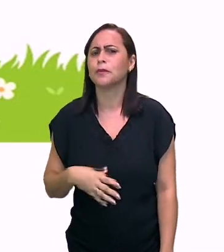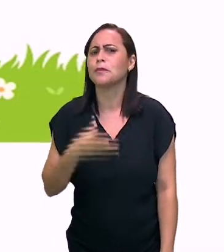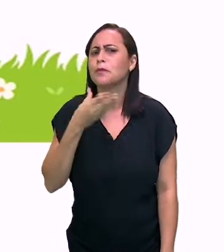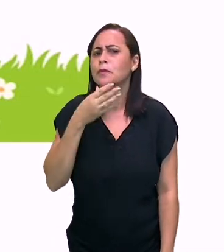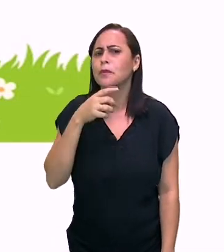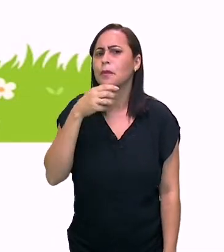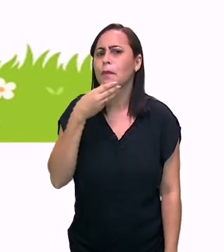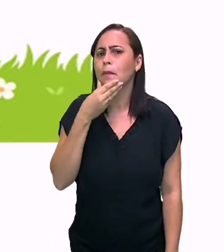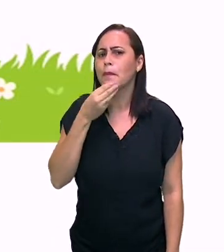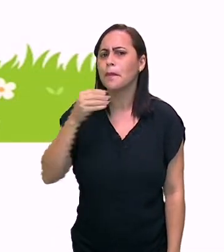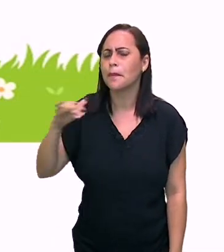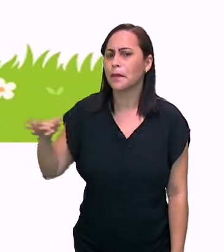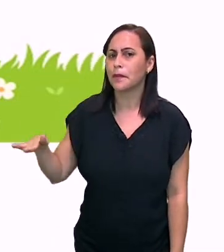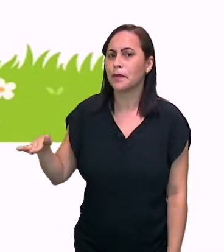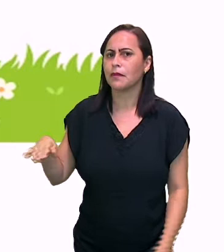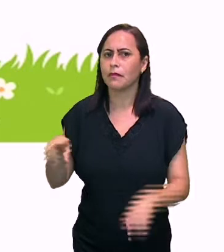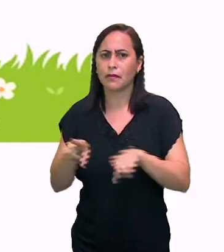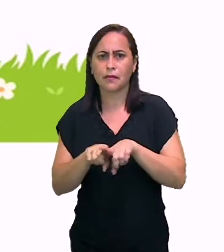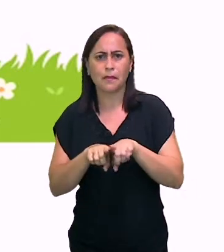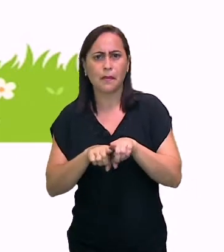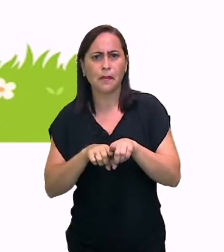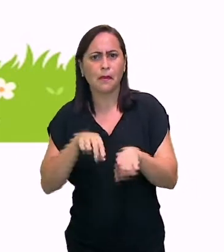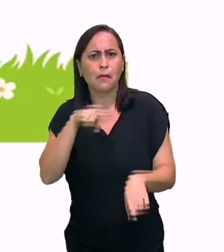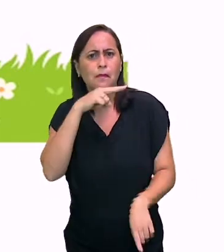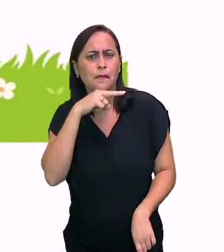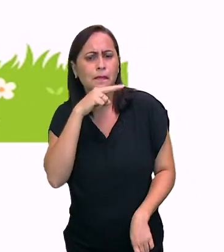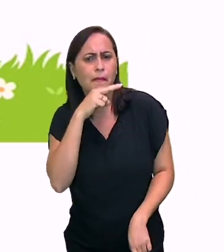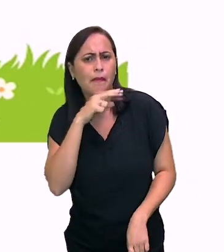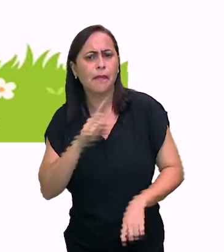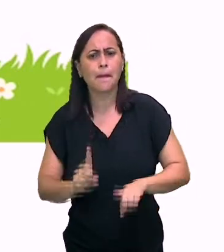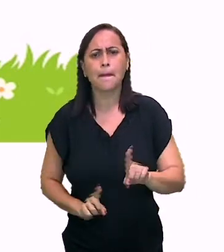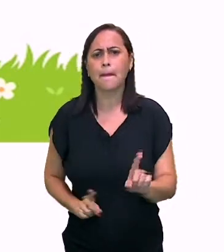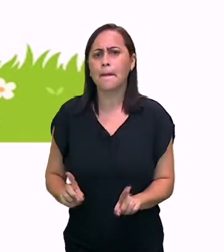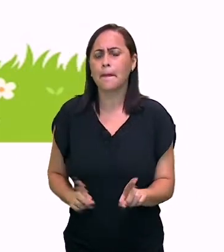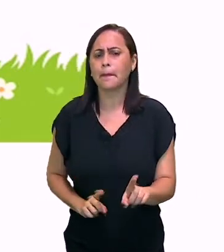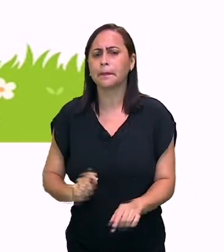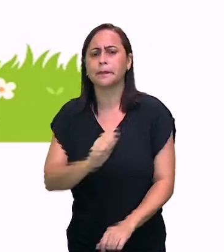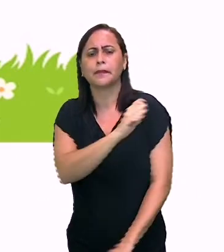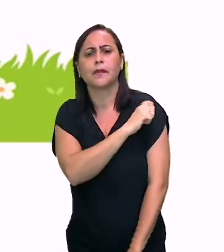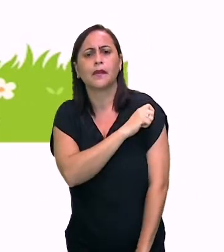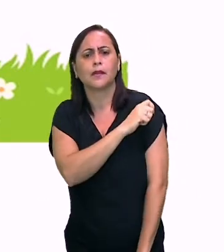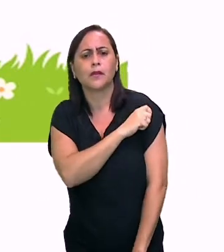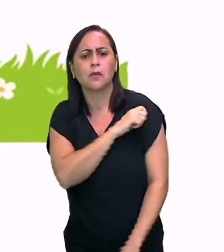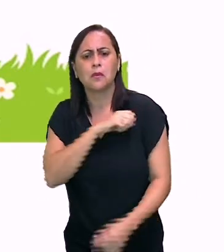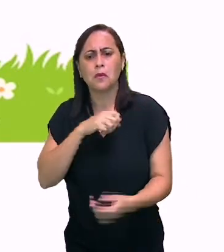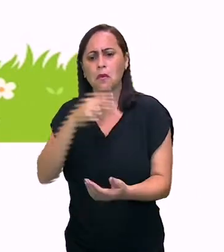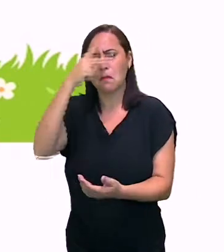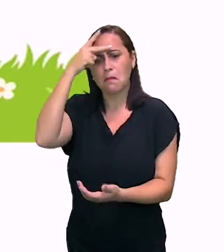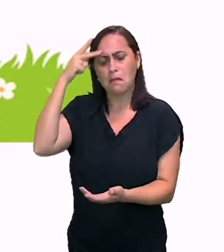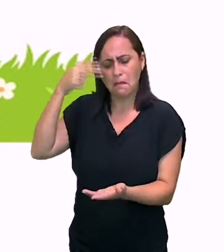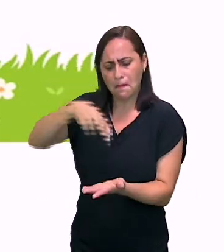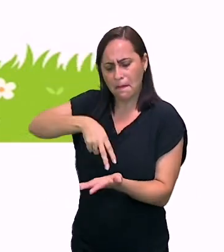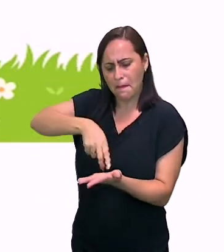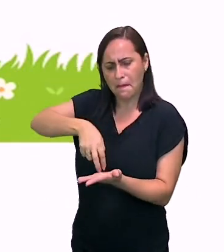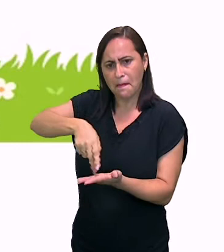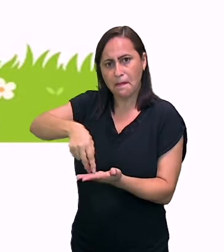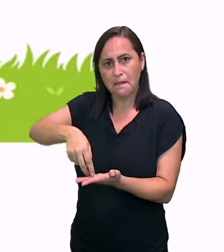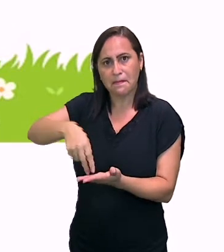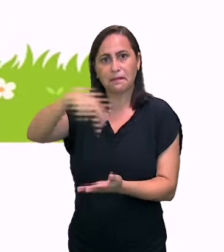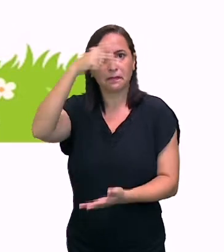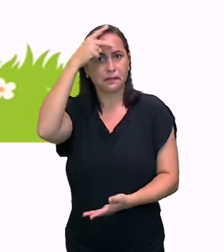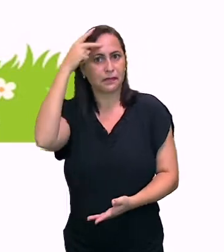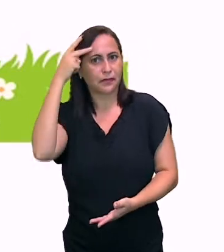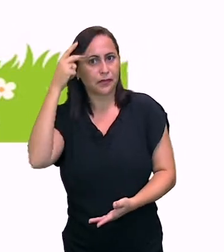irmão, neto, primo, aluno, pedestre,